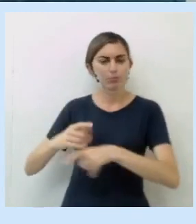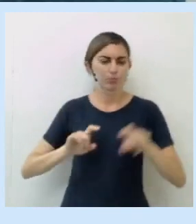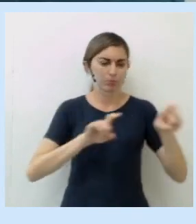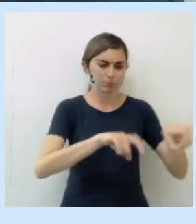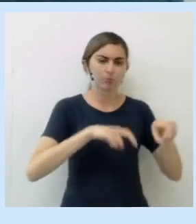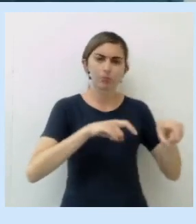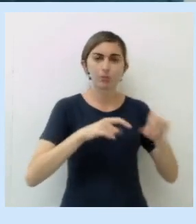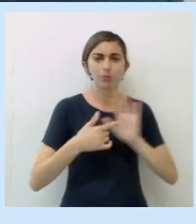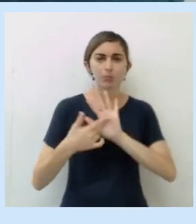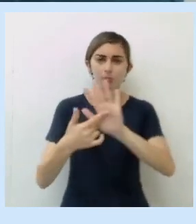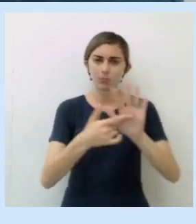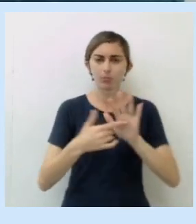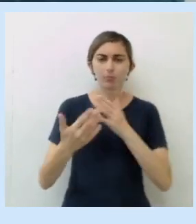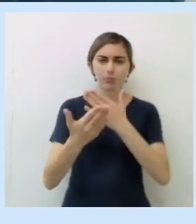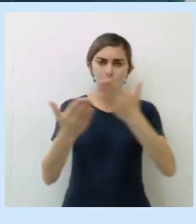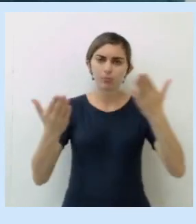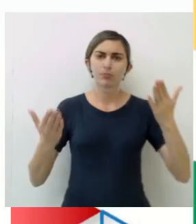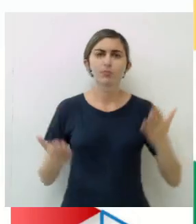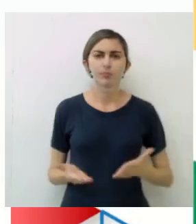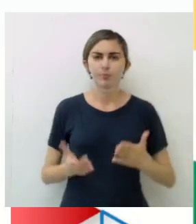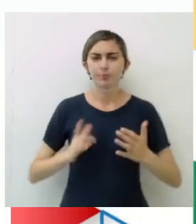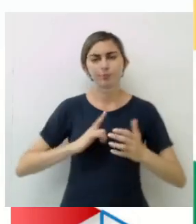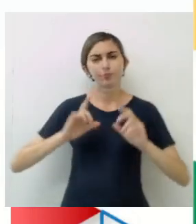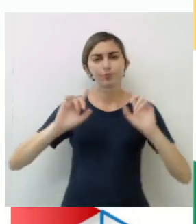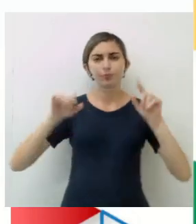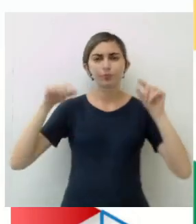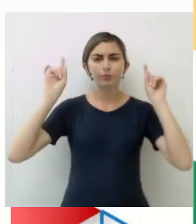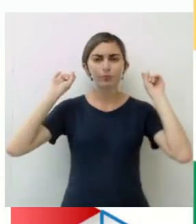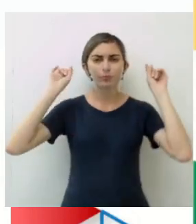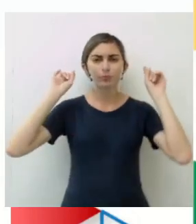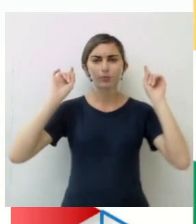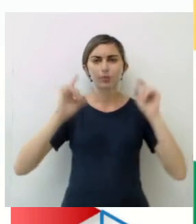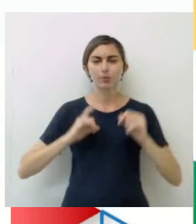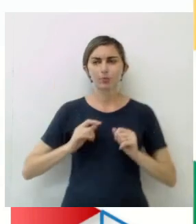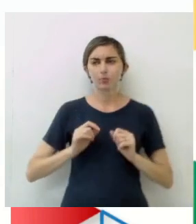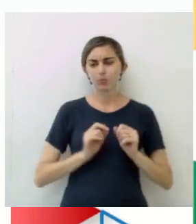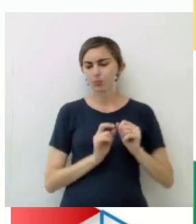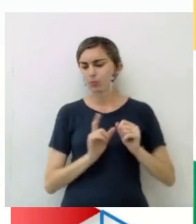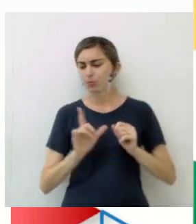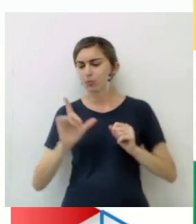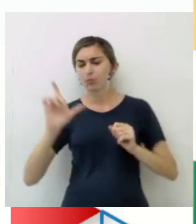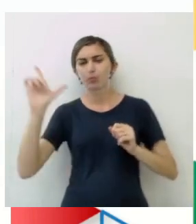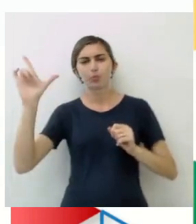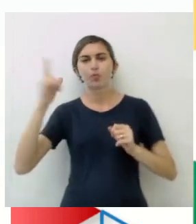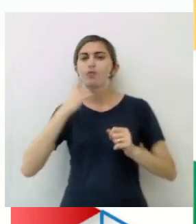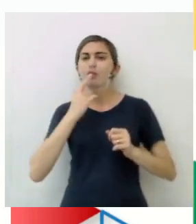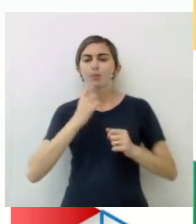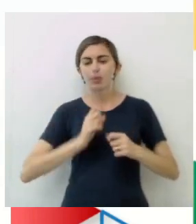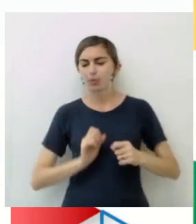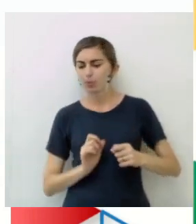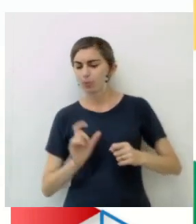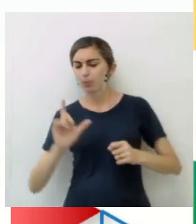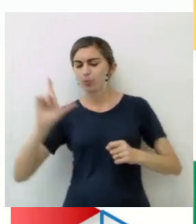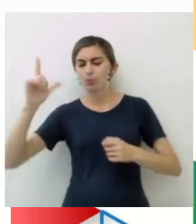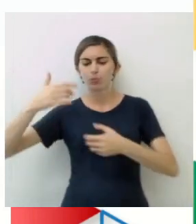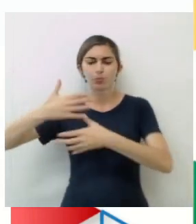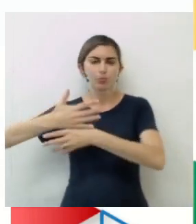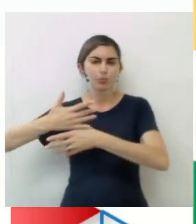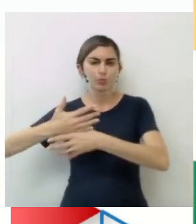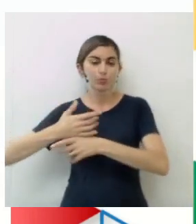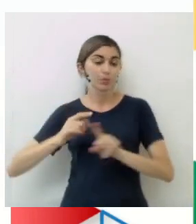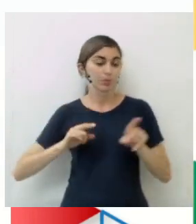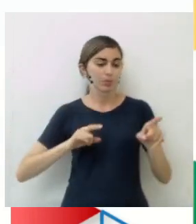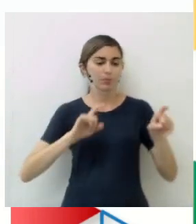sendo mostrado aí para vocês em forma ascendente, tá? Na parte vermelha. Já